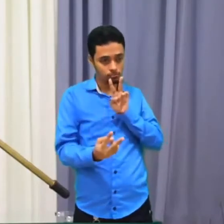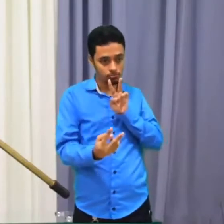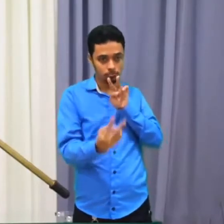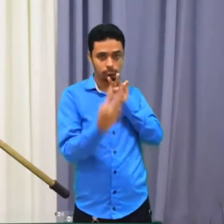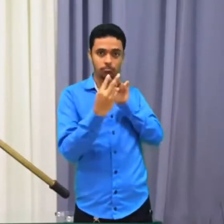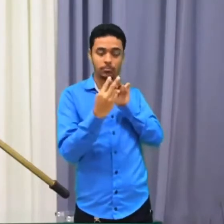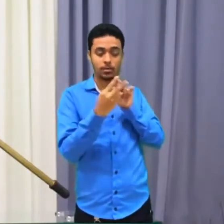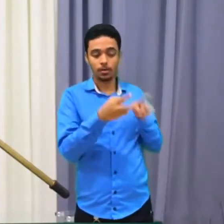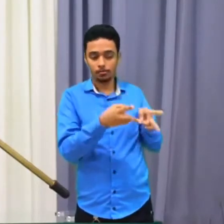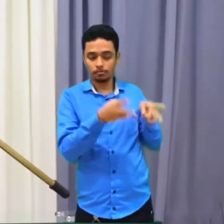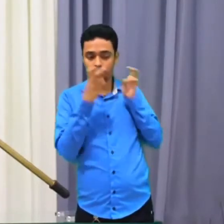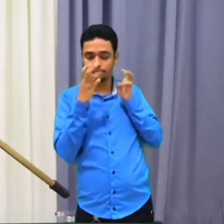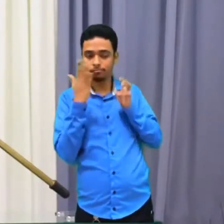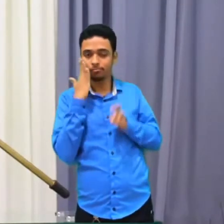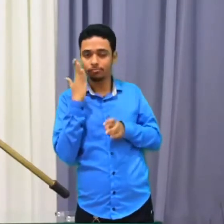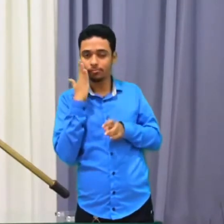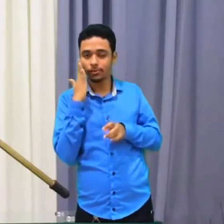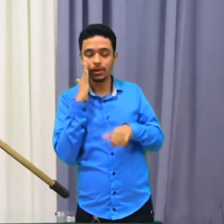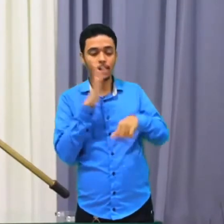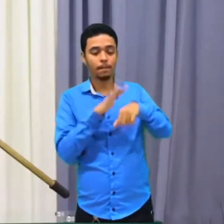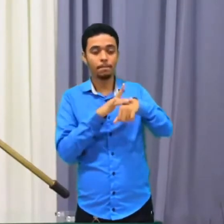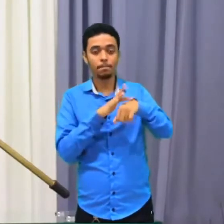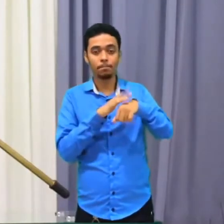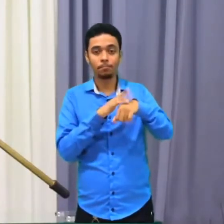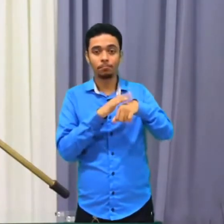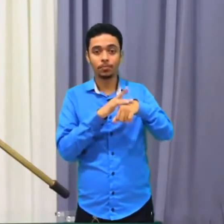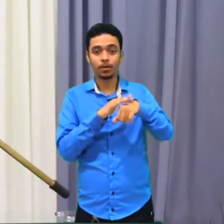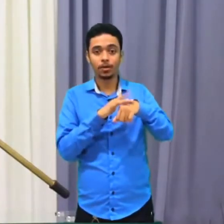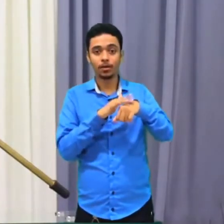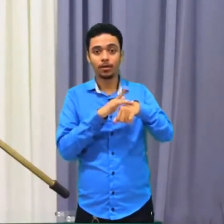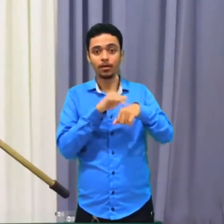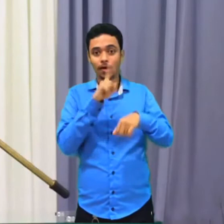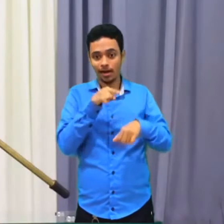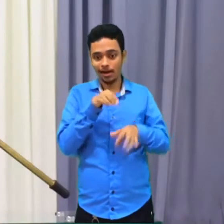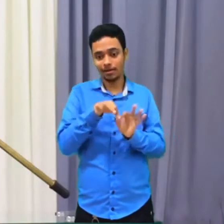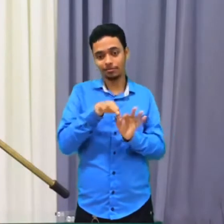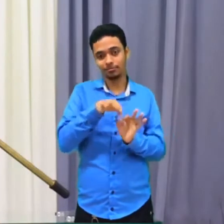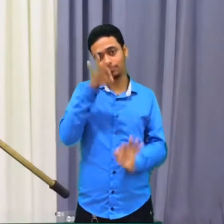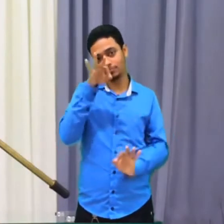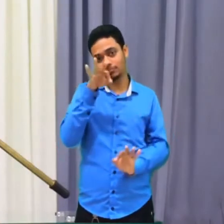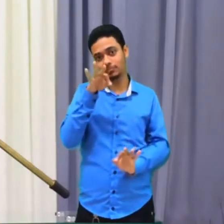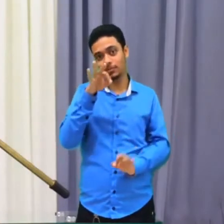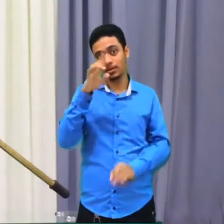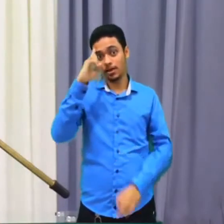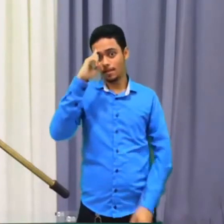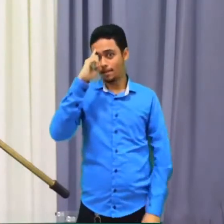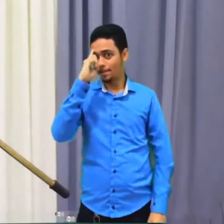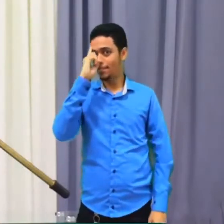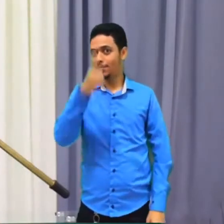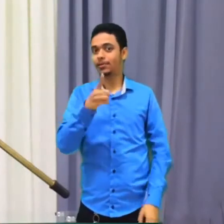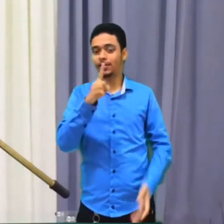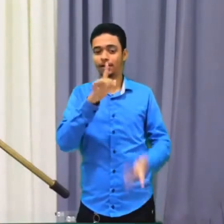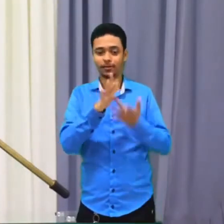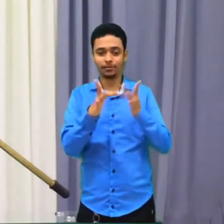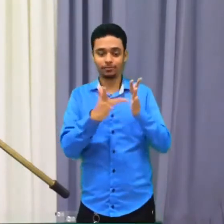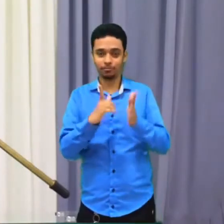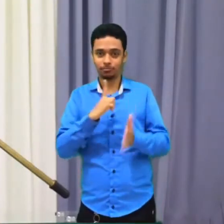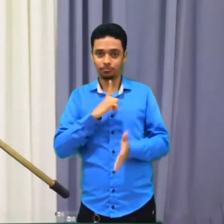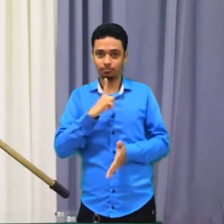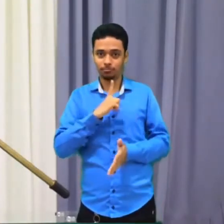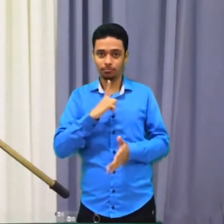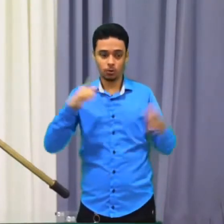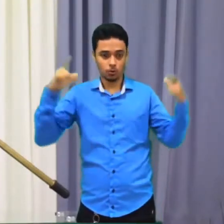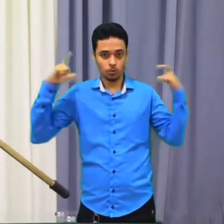aquela enfermidade era uma enfermidade espiritual, e com a sua autoridade ele mandou